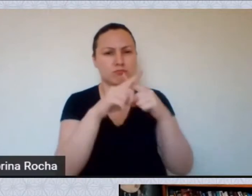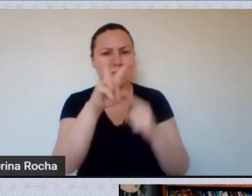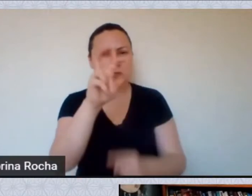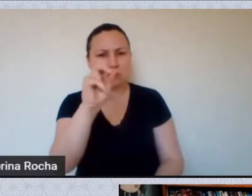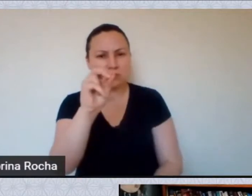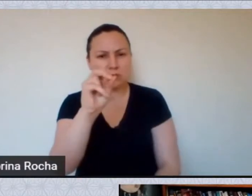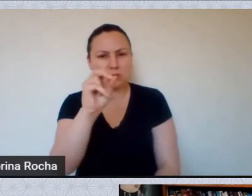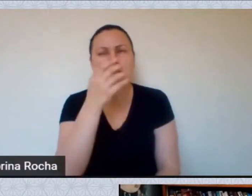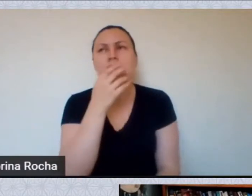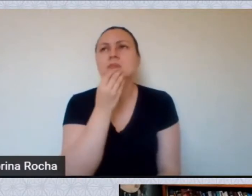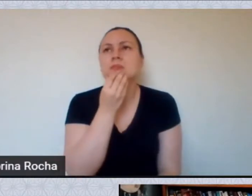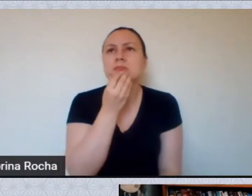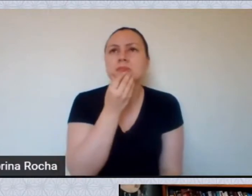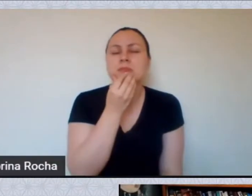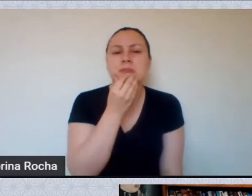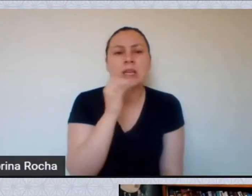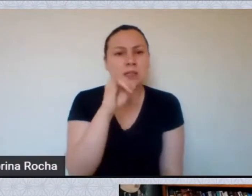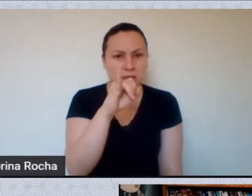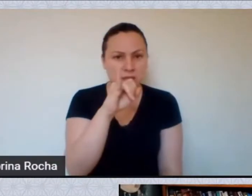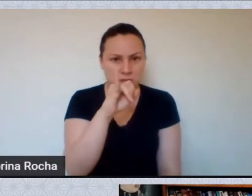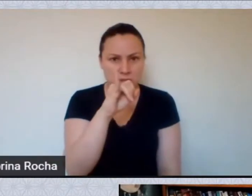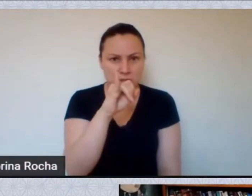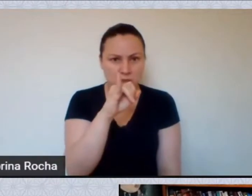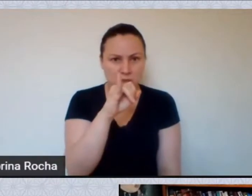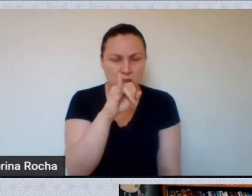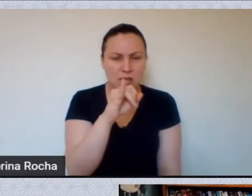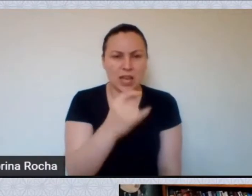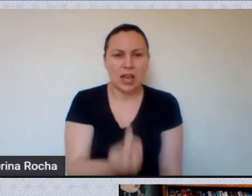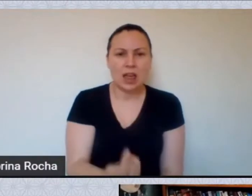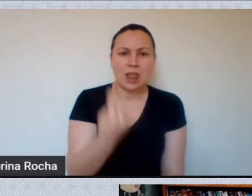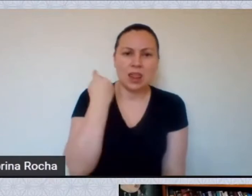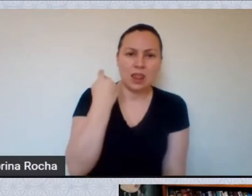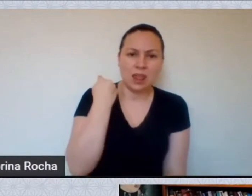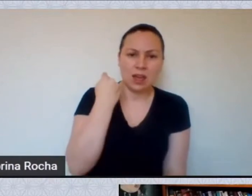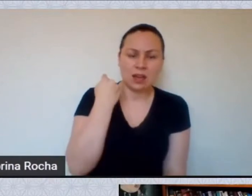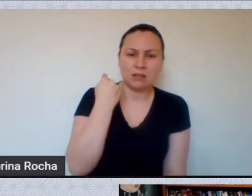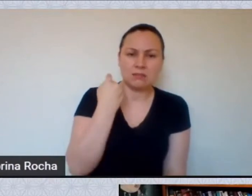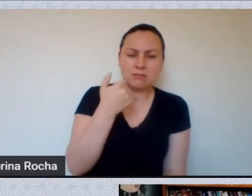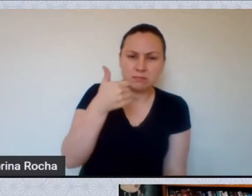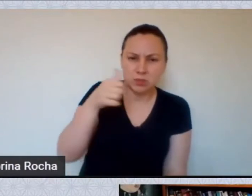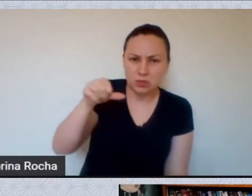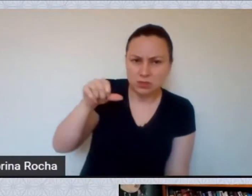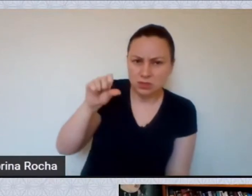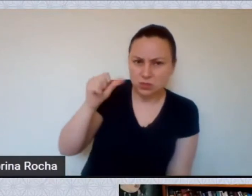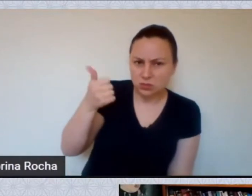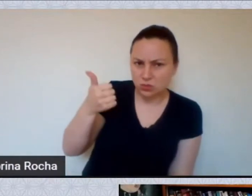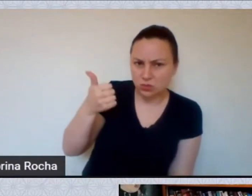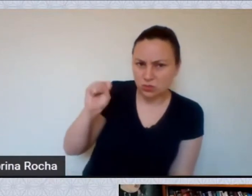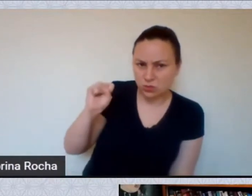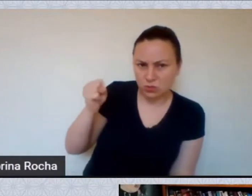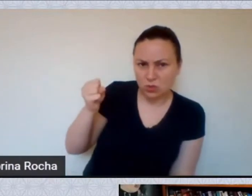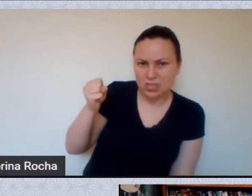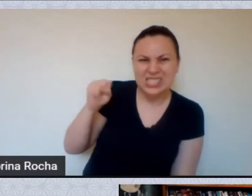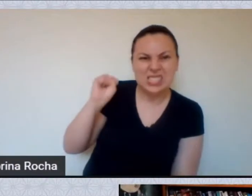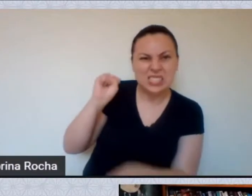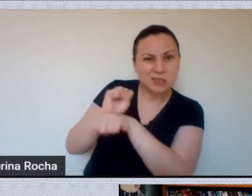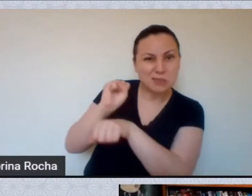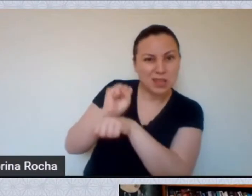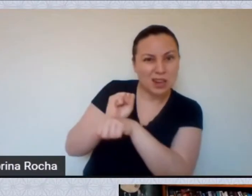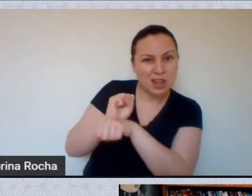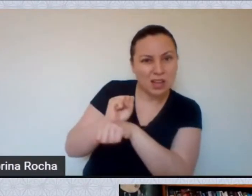se a gente estivesse na situação que as pessoas estavam da gripe espanhola em 1918, a gente deveria esperar